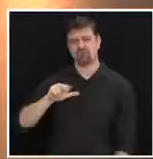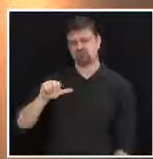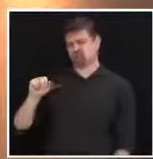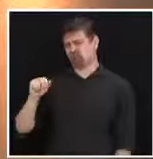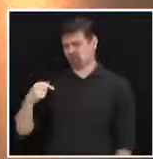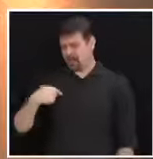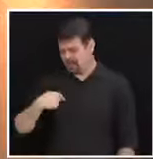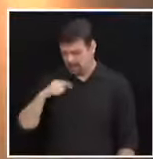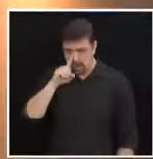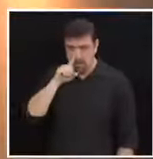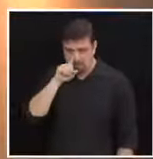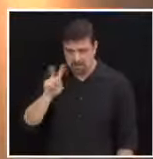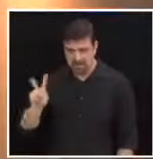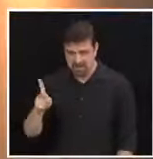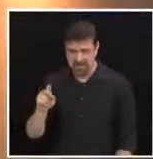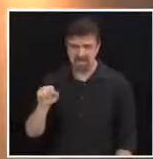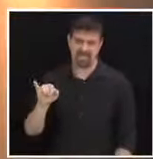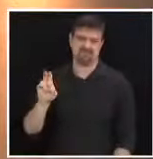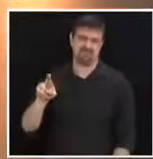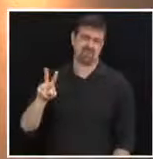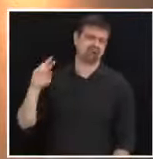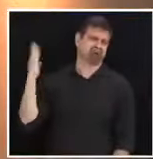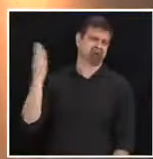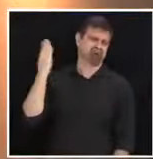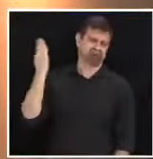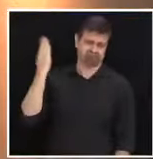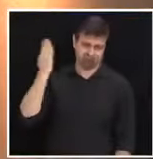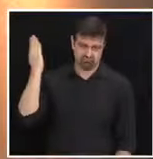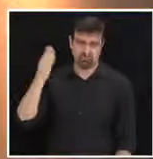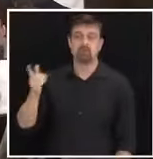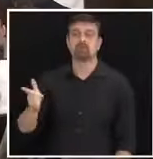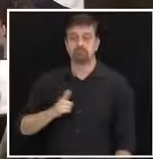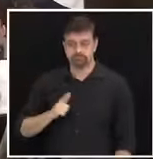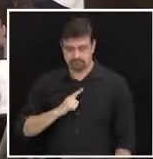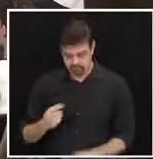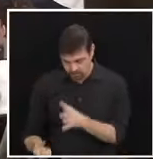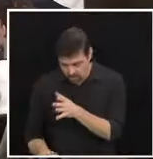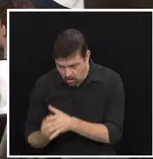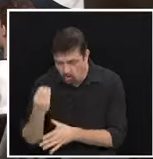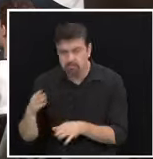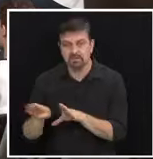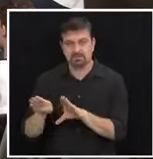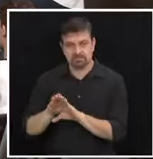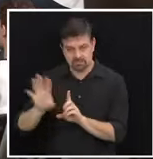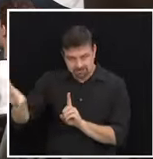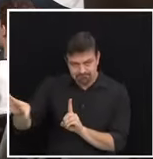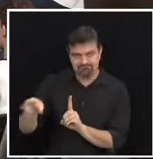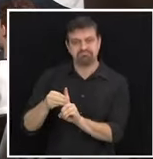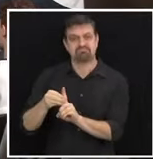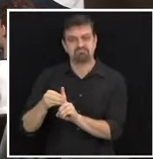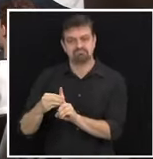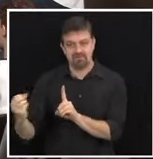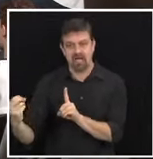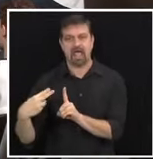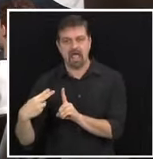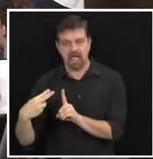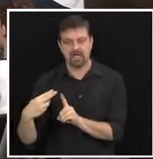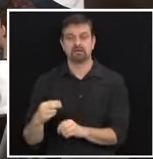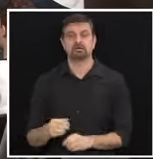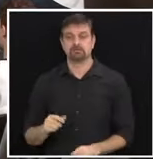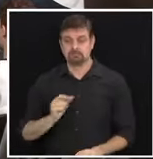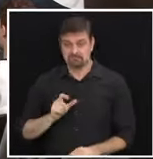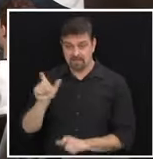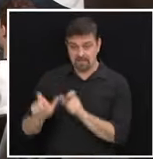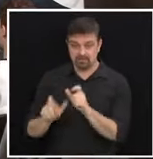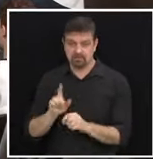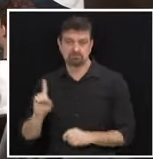parte, estão fora de um grupo de risco, fora de uma situação de risco, mas acabam sim estando ali. Nós temos situações, a pessoa chega ali,